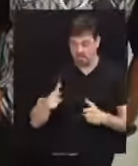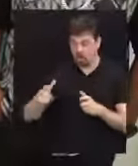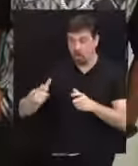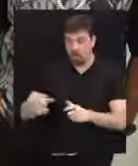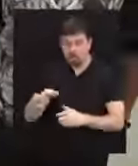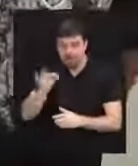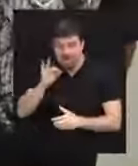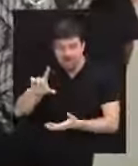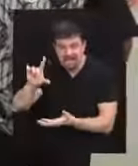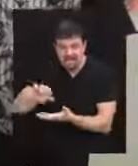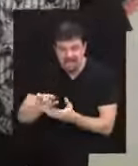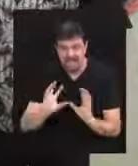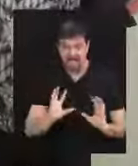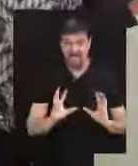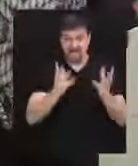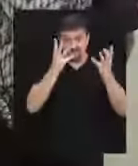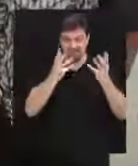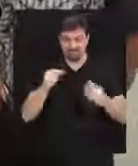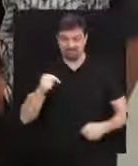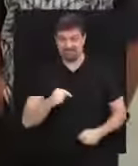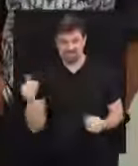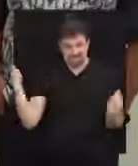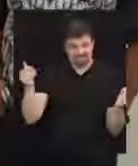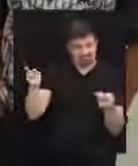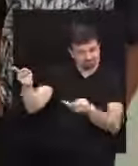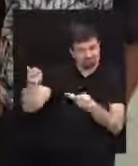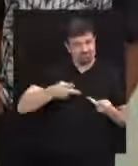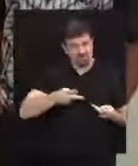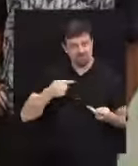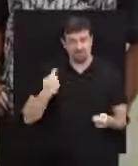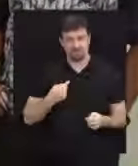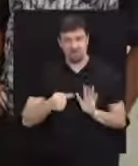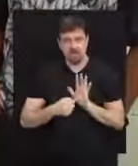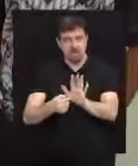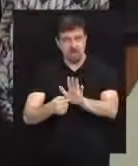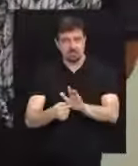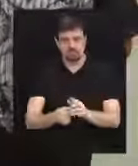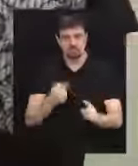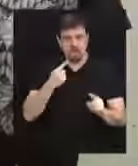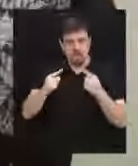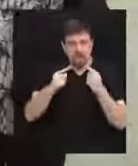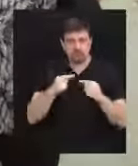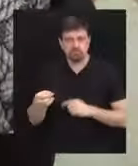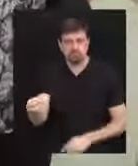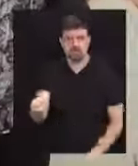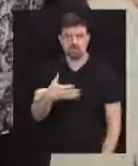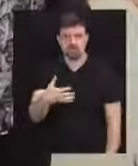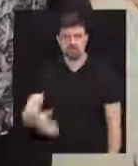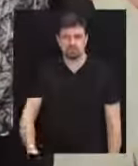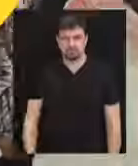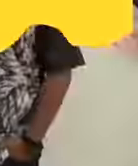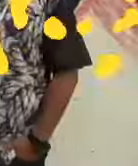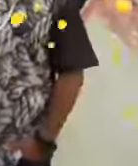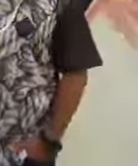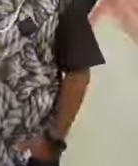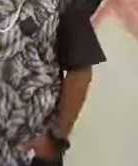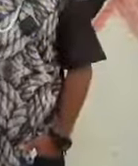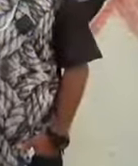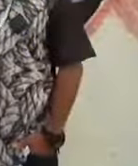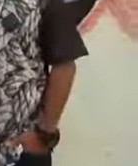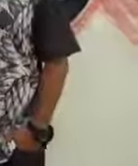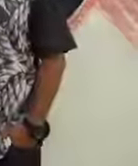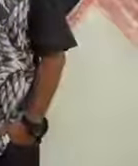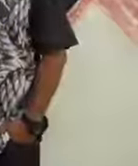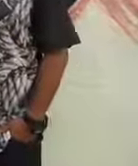vem aqui pro Cafezinho, vem participar das festas do pessoal do Grupo Mendes. E olha só, eles vão adiantar um pouco do novo disco agora pra gente, para finalizar. A noite